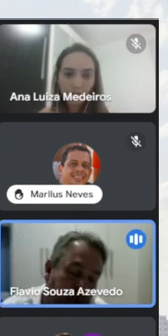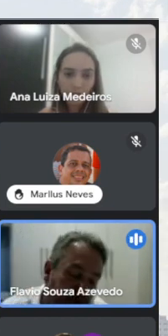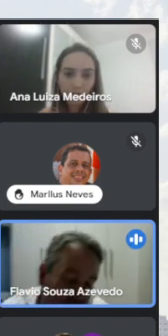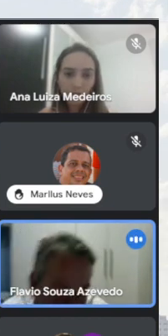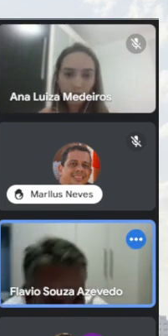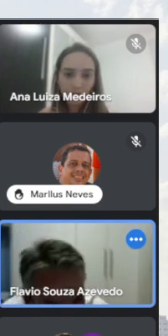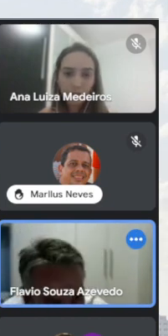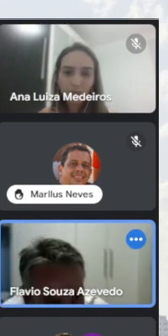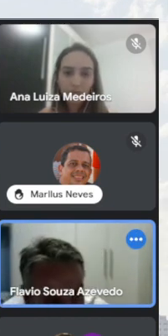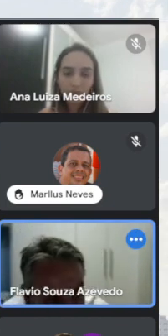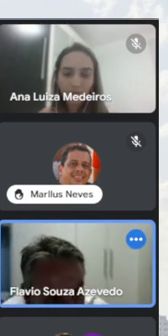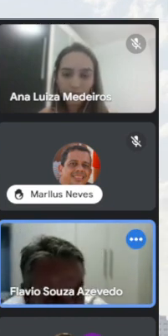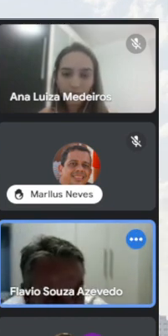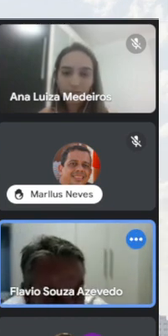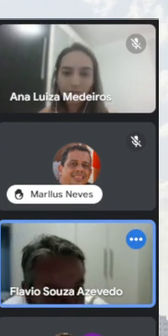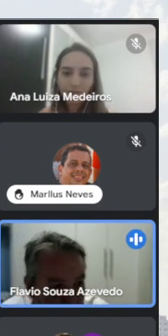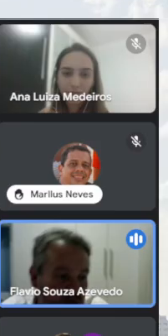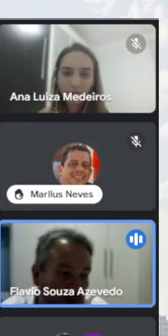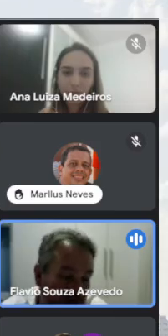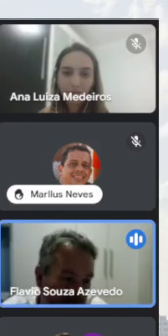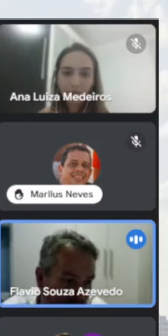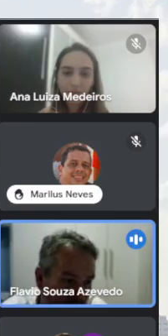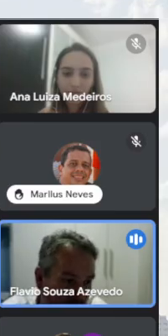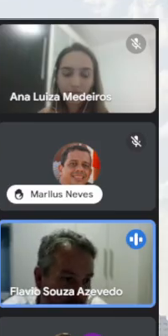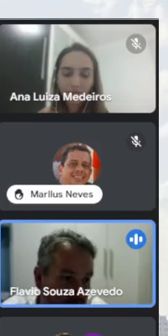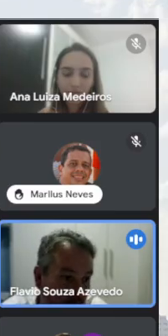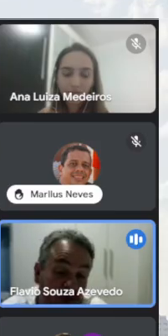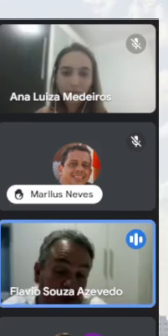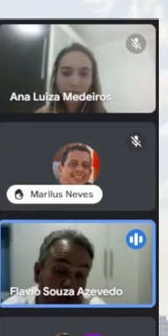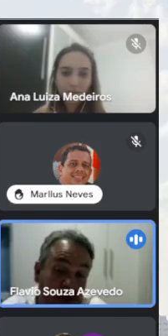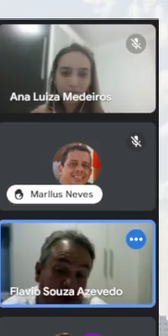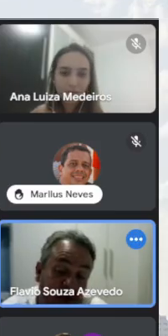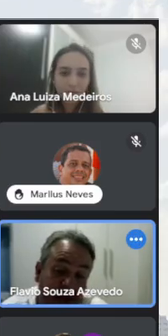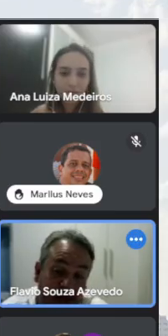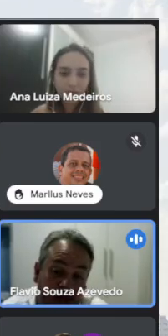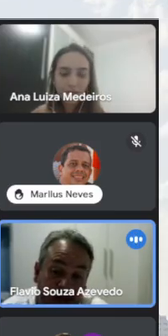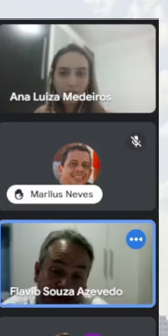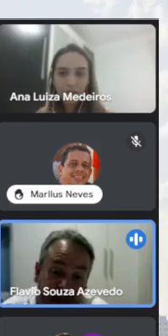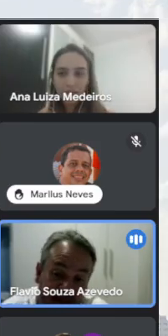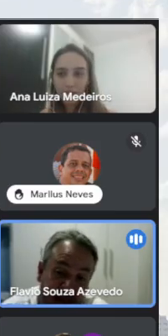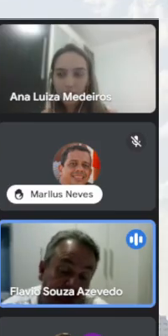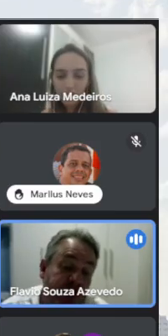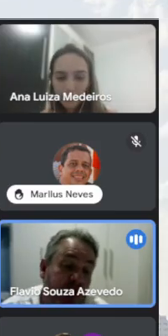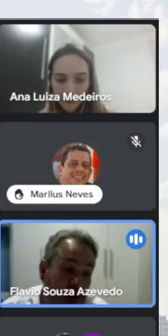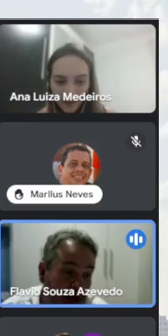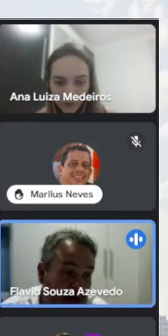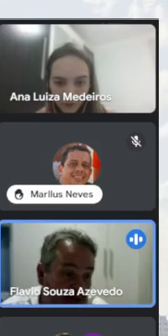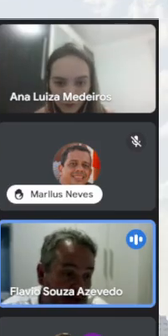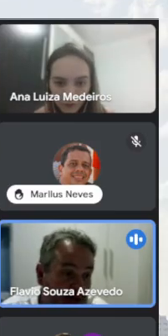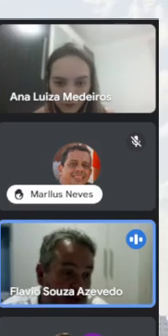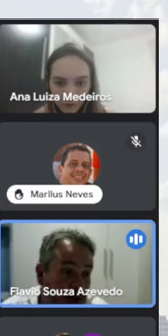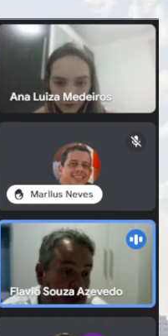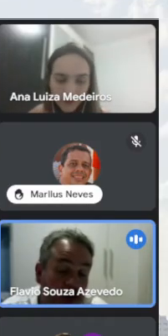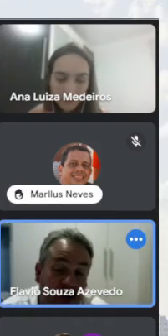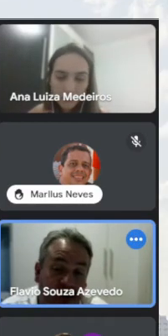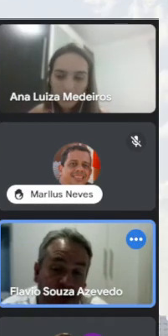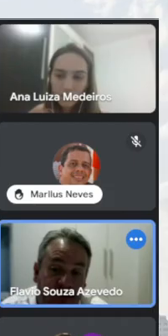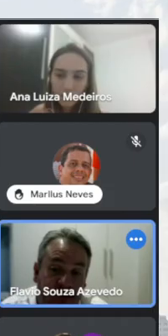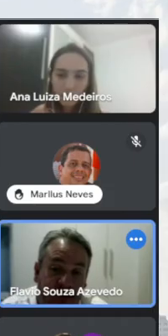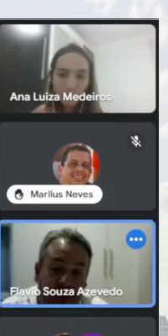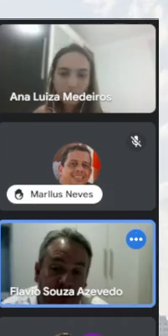na margem do rio. É muito complicado. São pessoas sensíveis demais, né? Pessoas